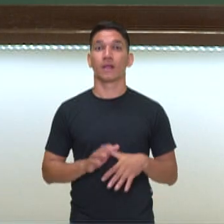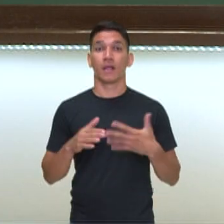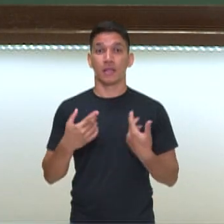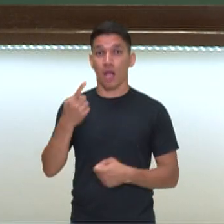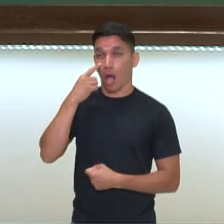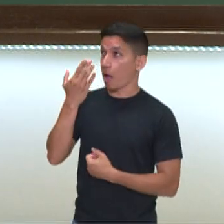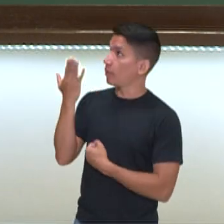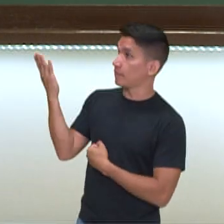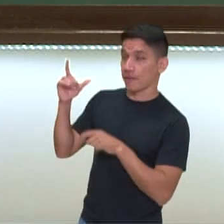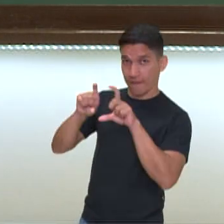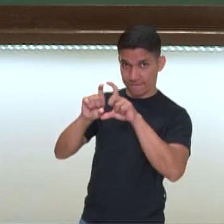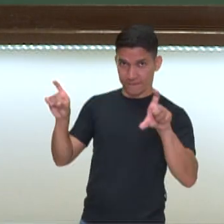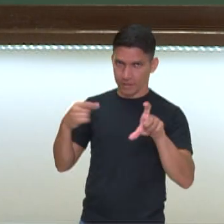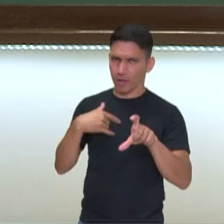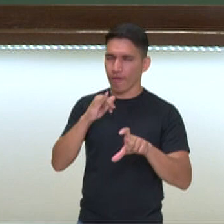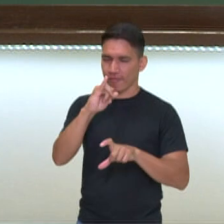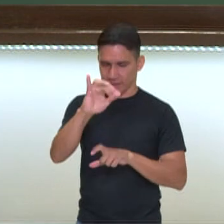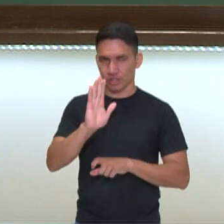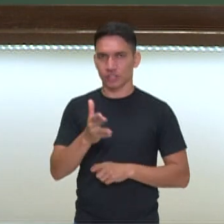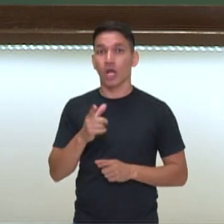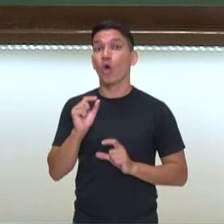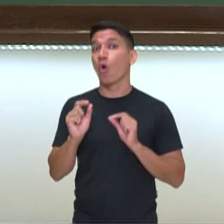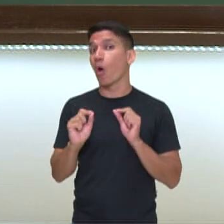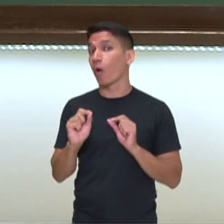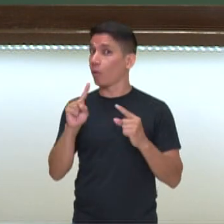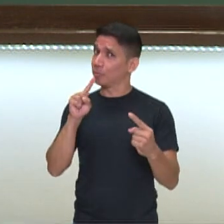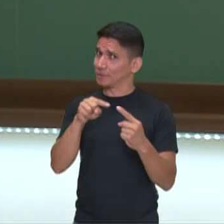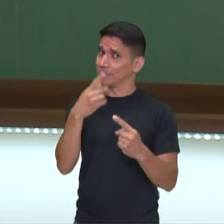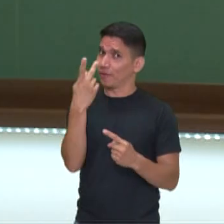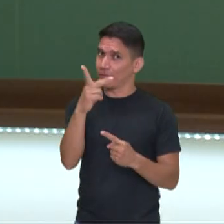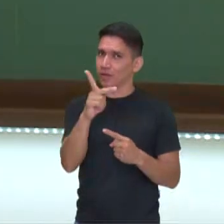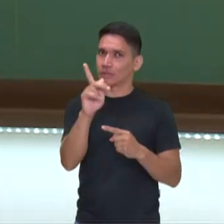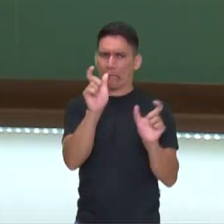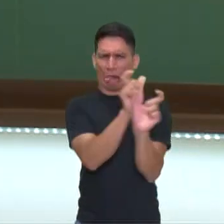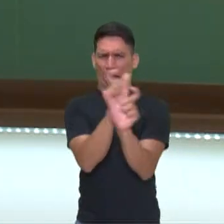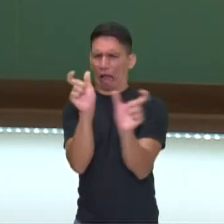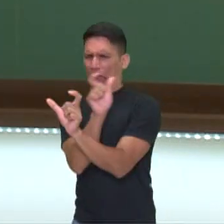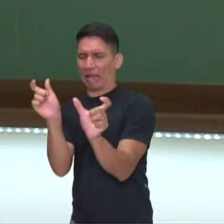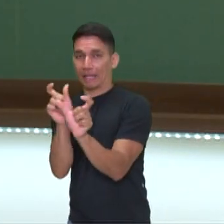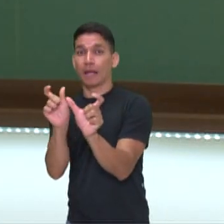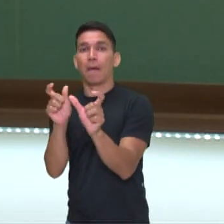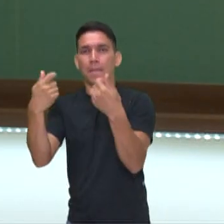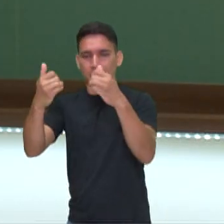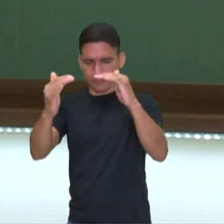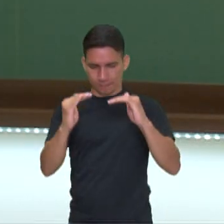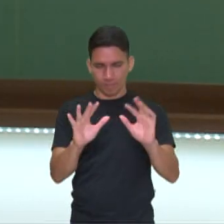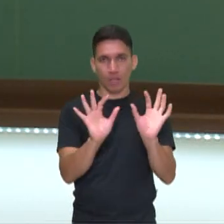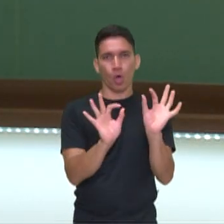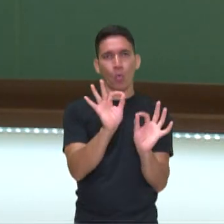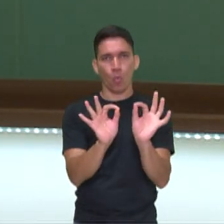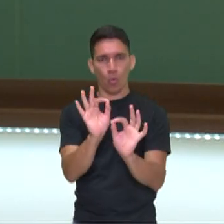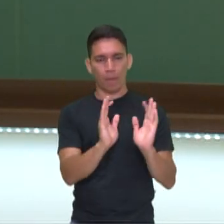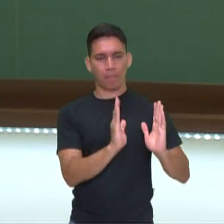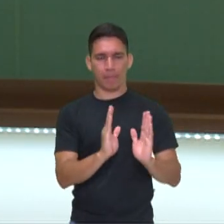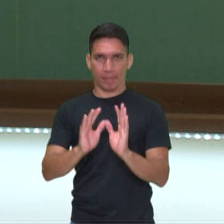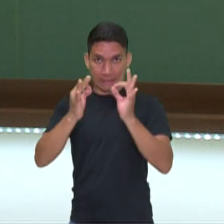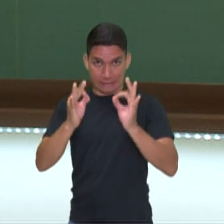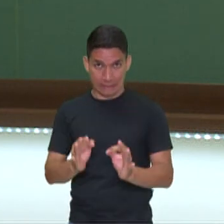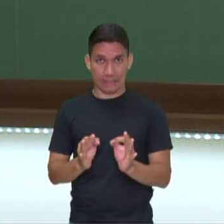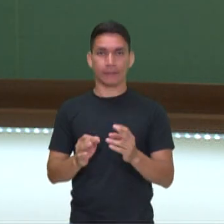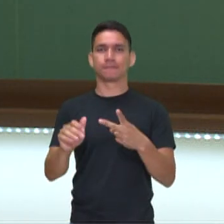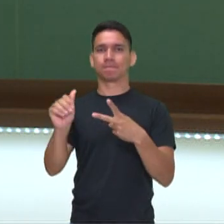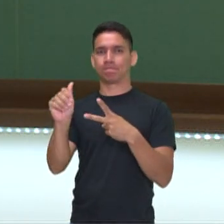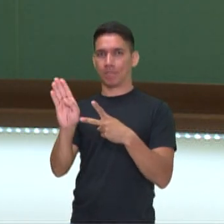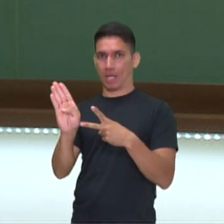observando a nossa frase, como eu disse para vocês, a intenção aqui era vocês desembaralharem, colocarem ela em ordem. Então, na letra B,